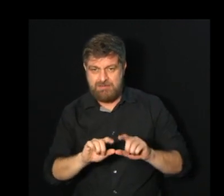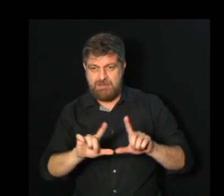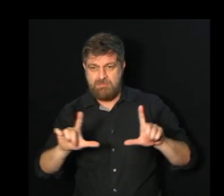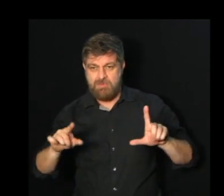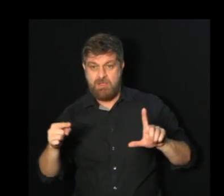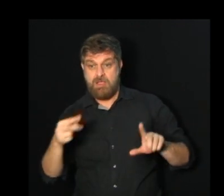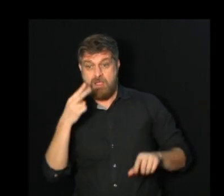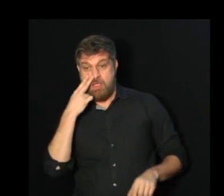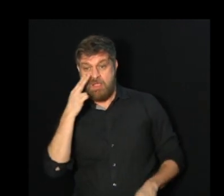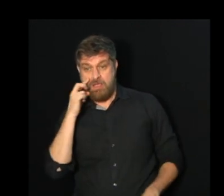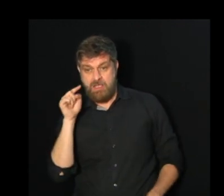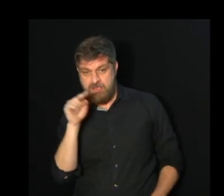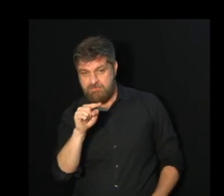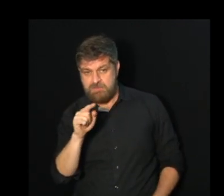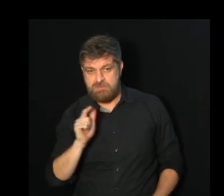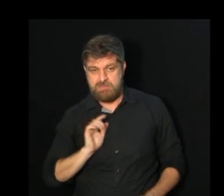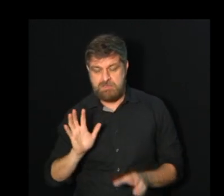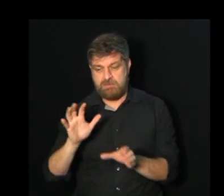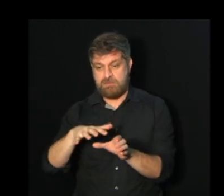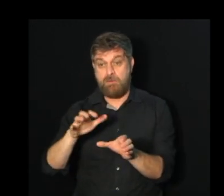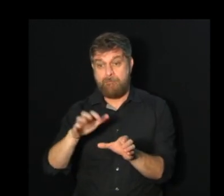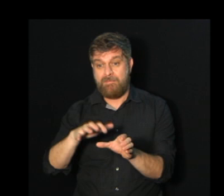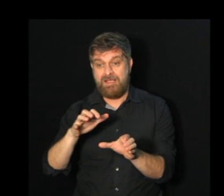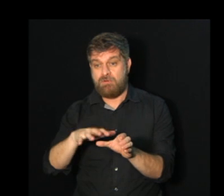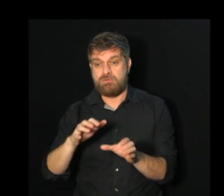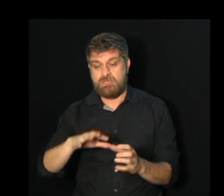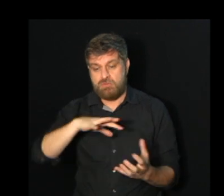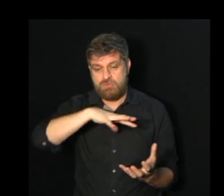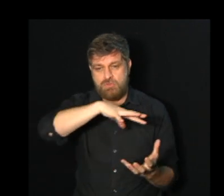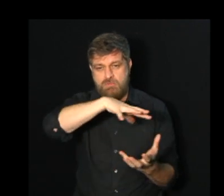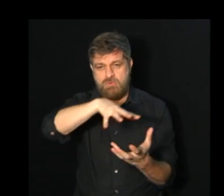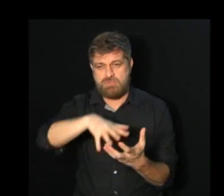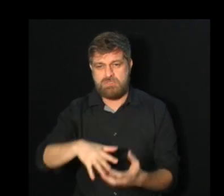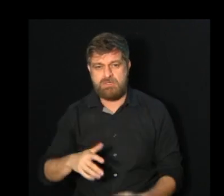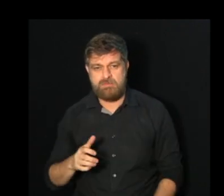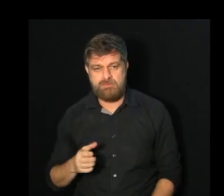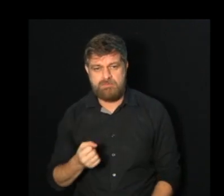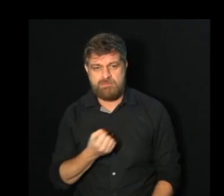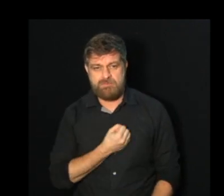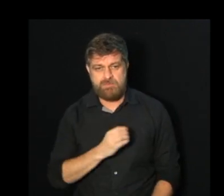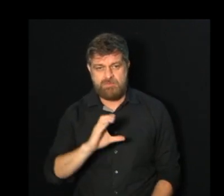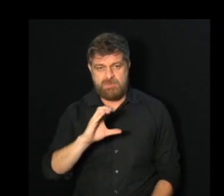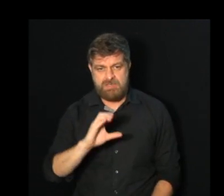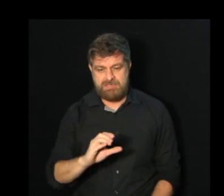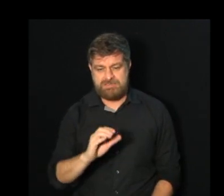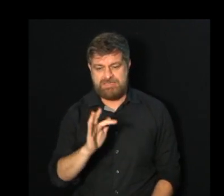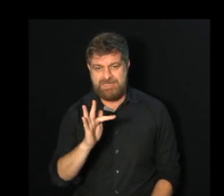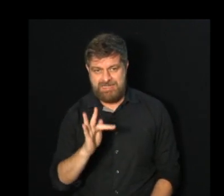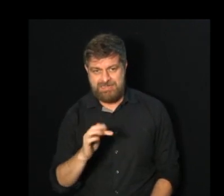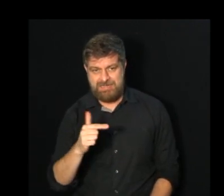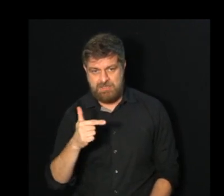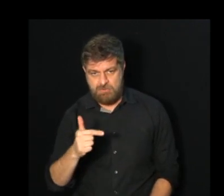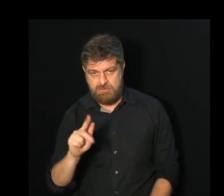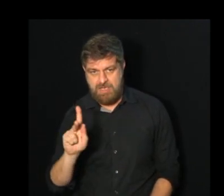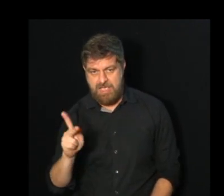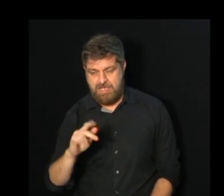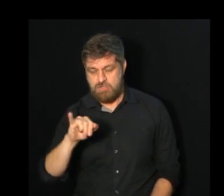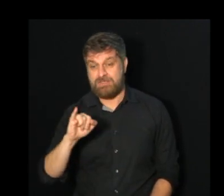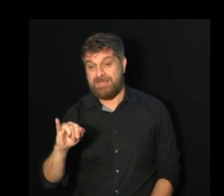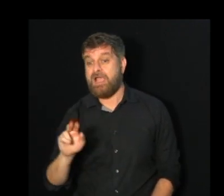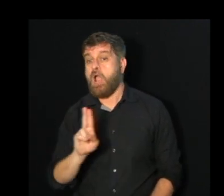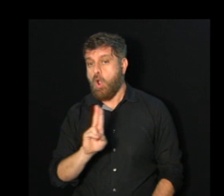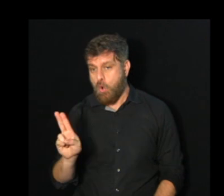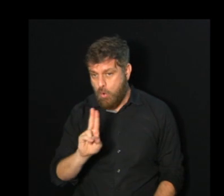me leva num banco de dados mundial, que eu sei que é o CT2HJI, que o nome dele é Carlos José